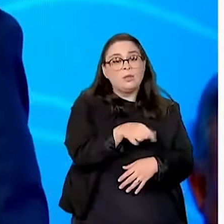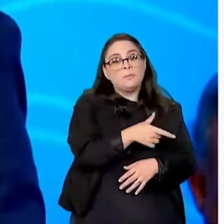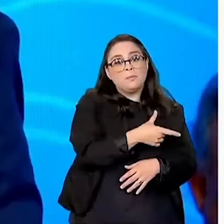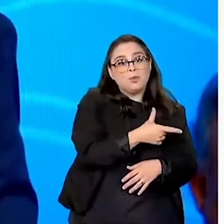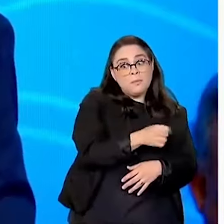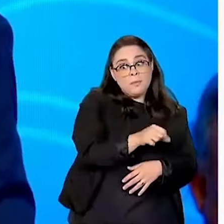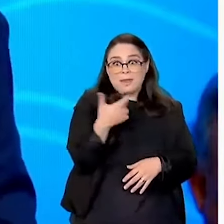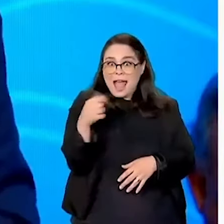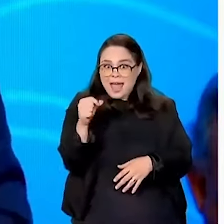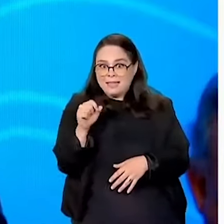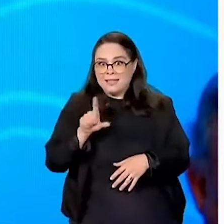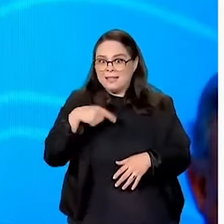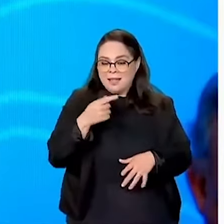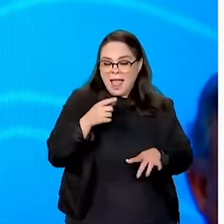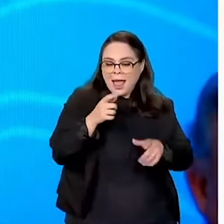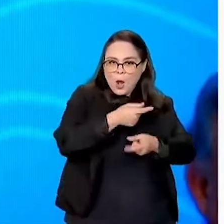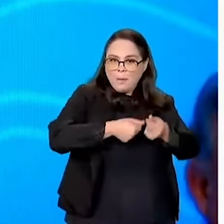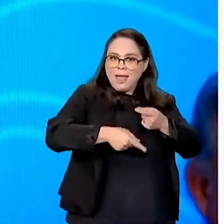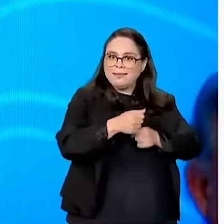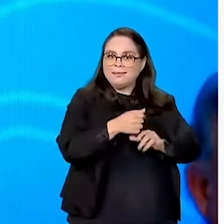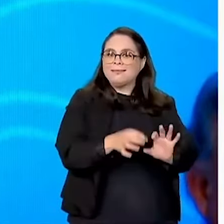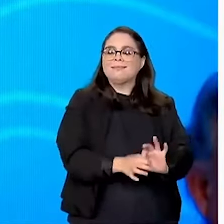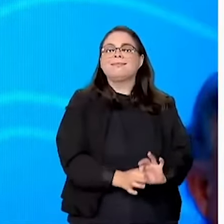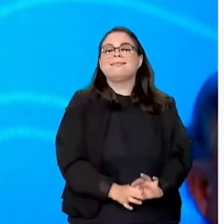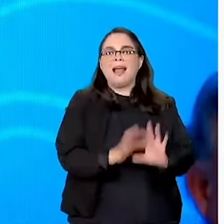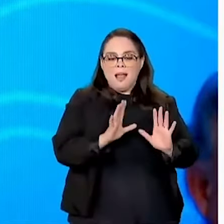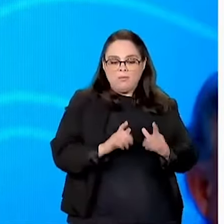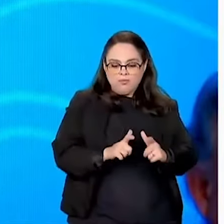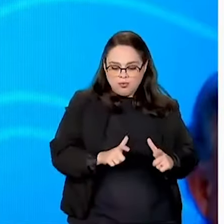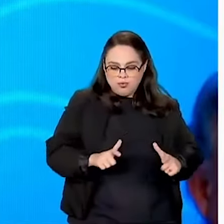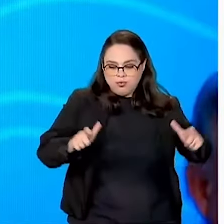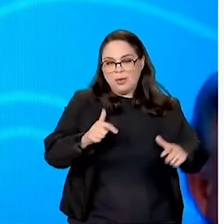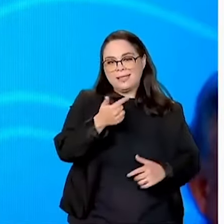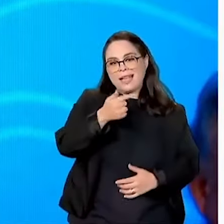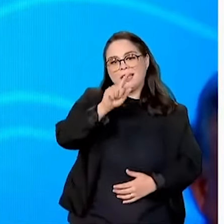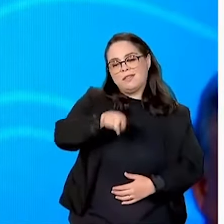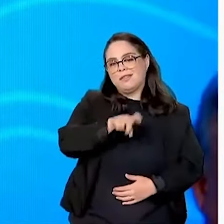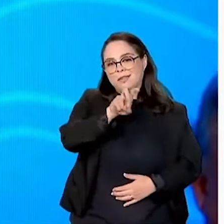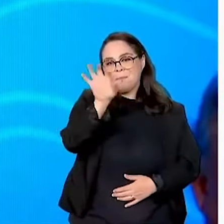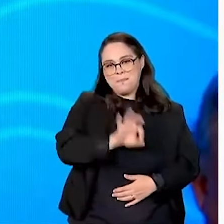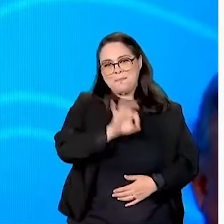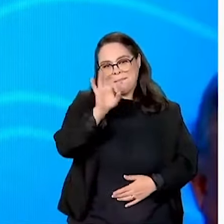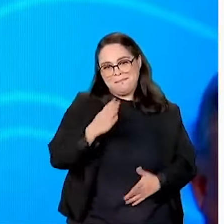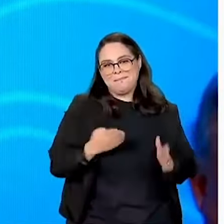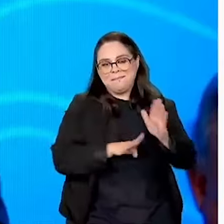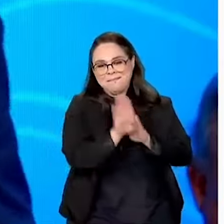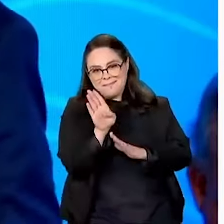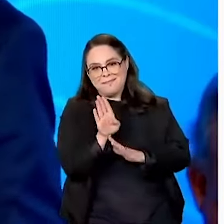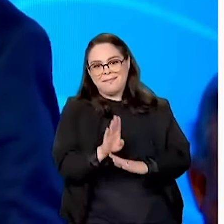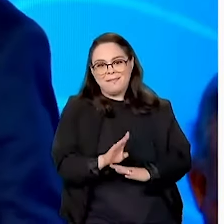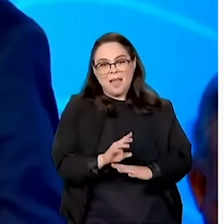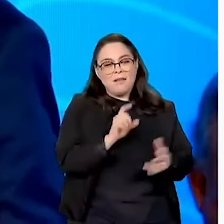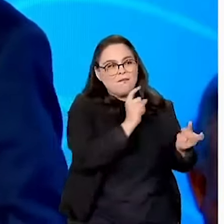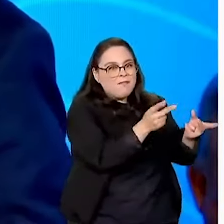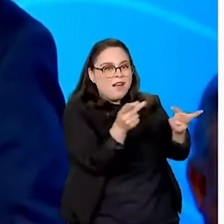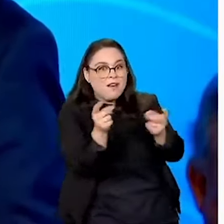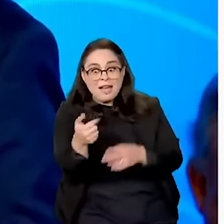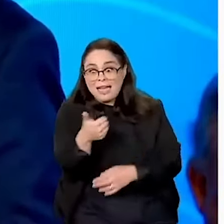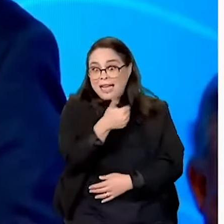e 2010, quando deixamos a economia crescia 7,5%, o varejo crescia